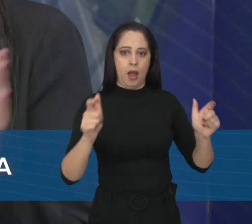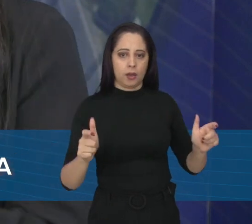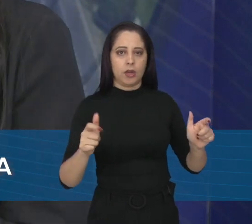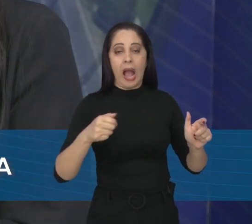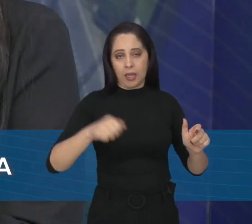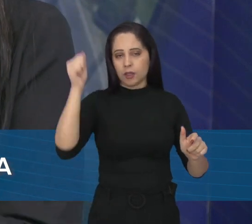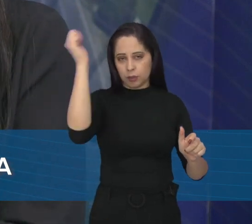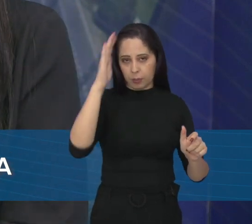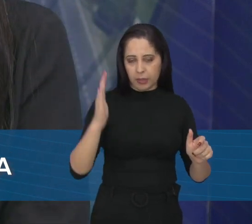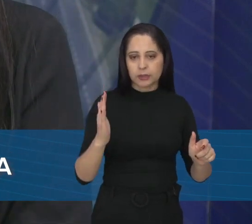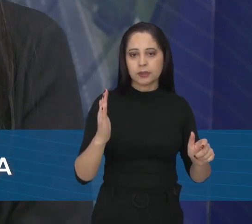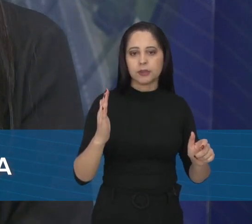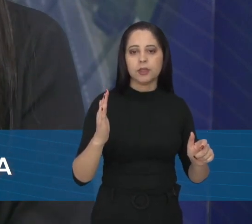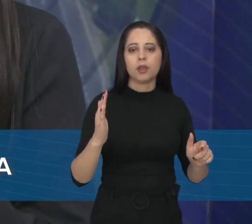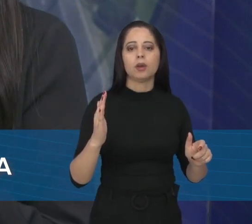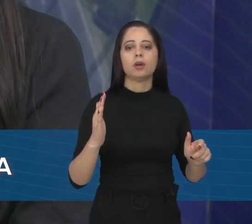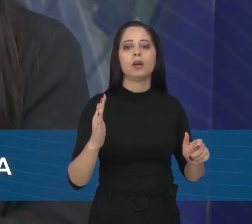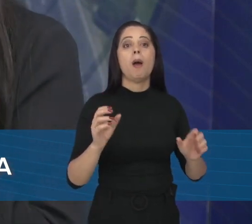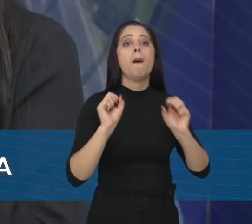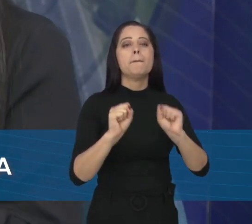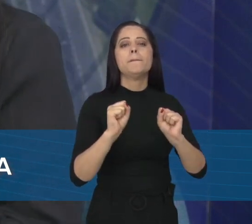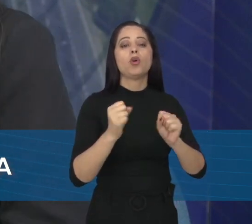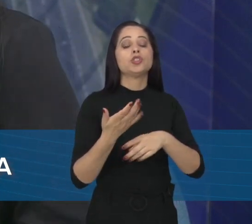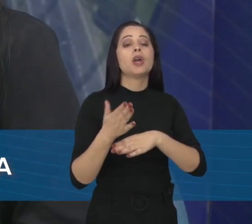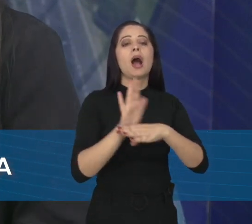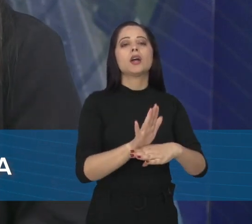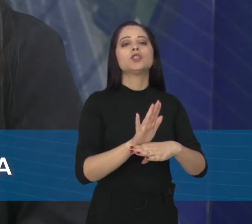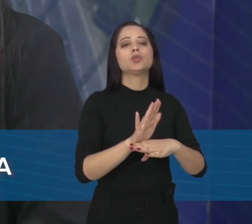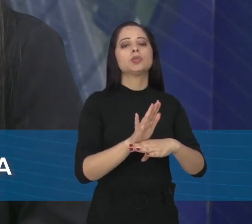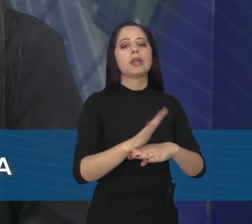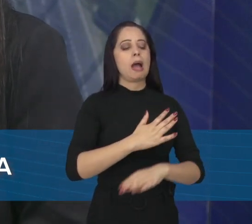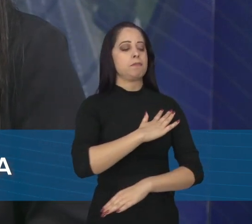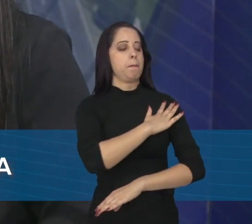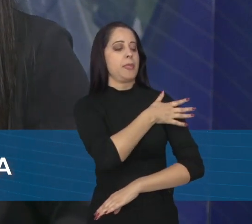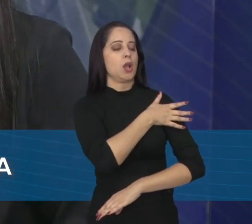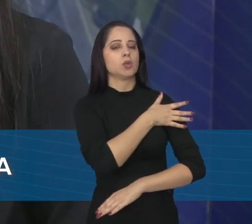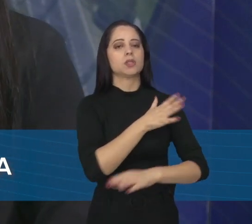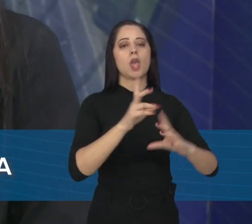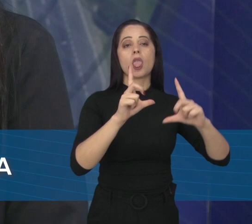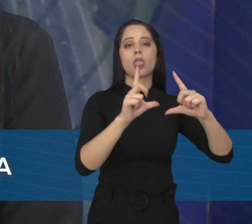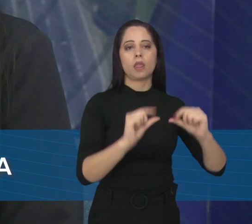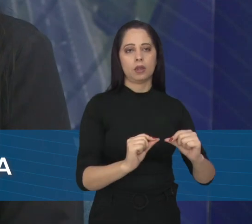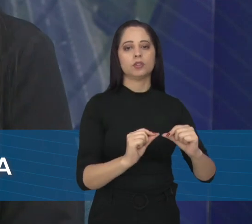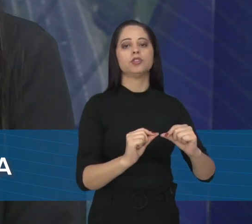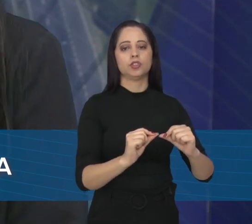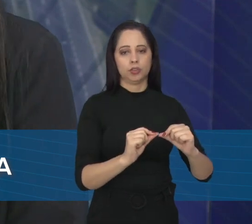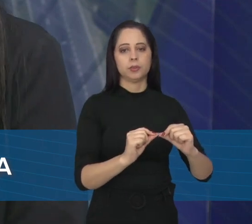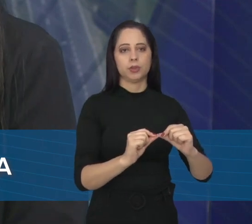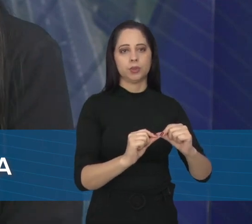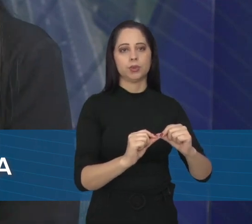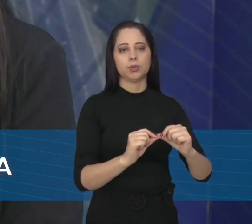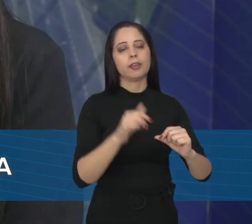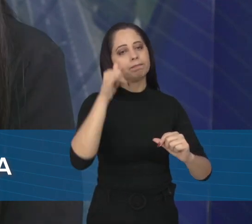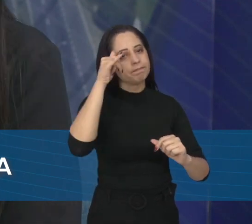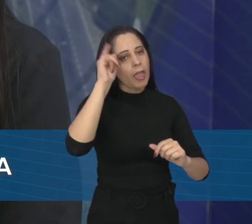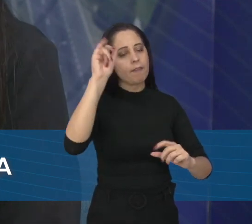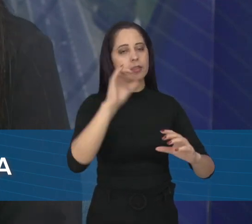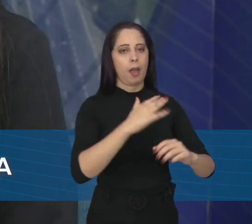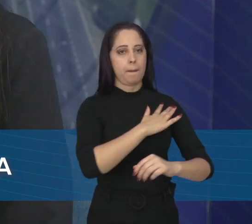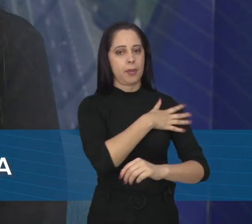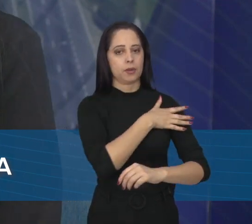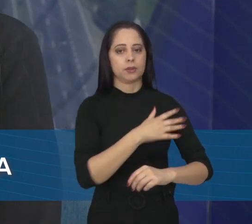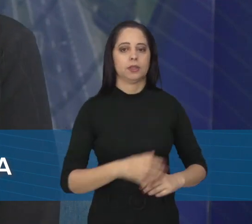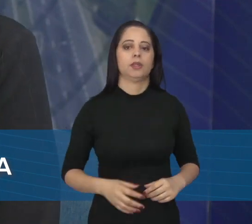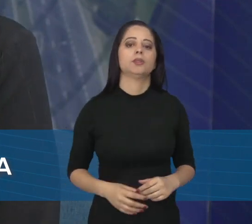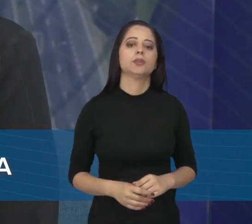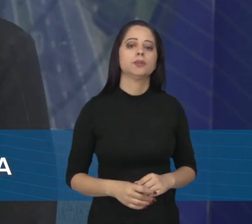fala de Brasil especificamente, podem atuar nessa questão também, nessa tentativa desse combate ao